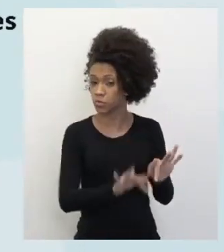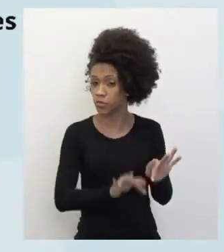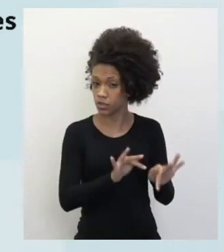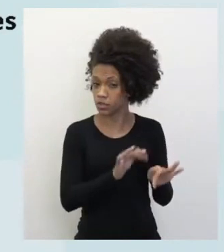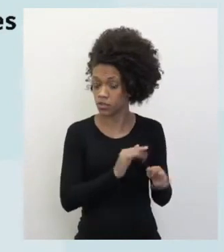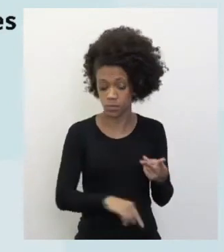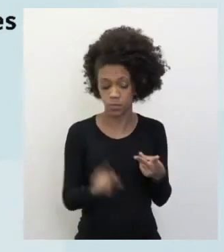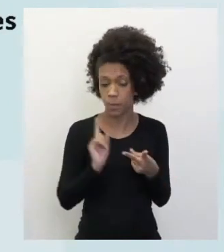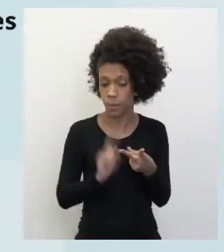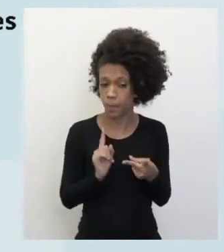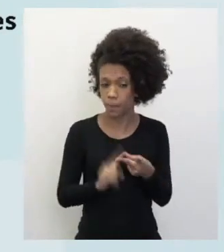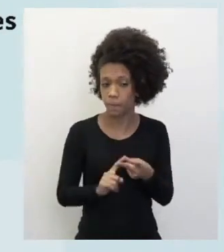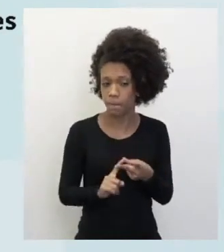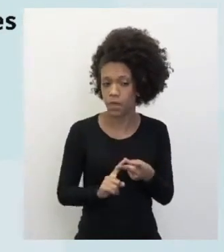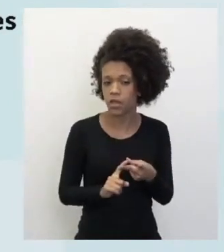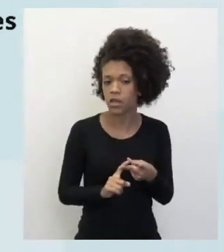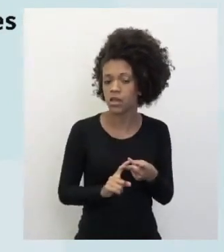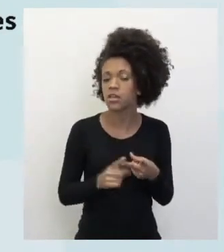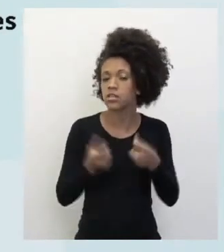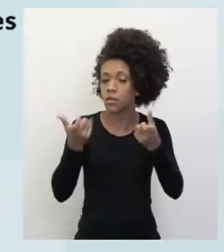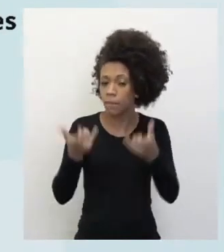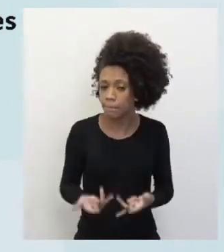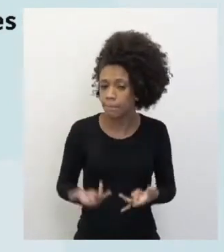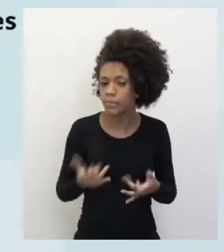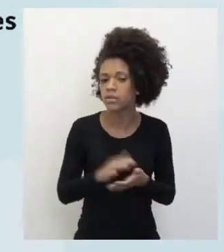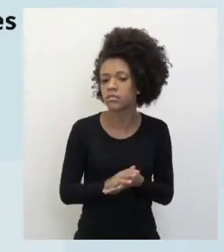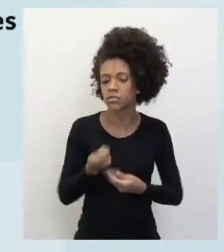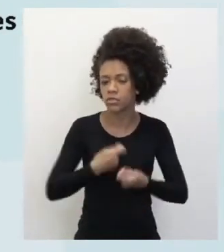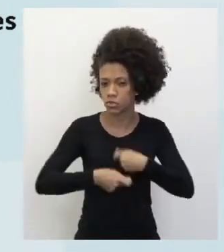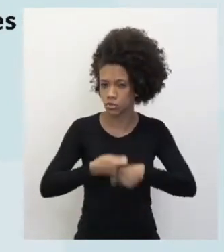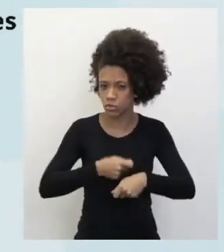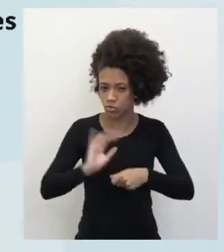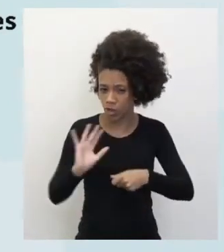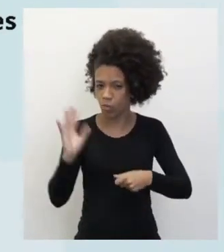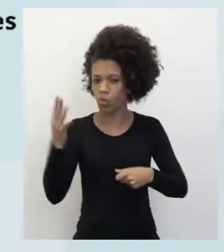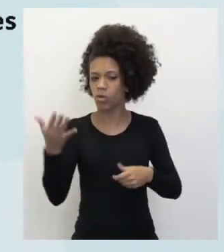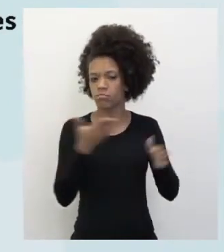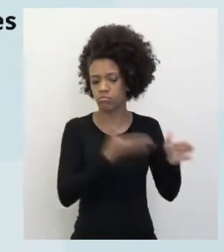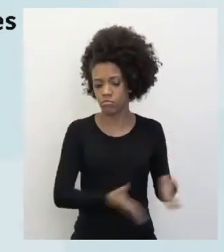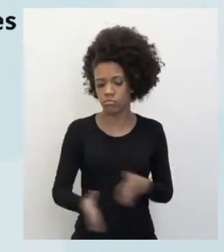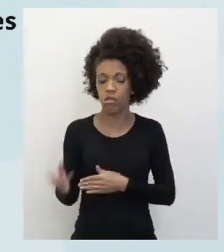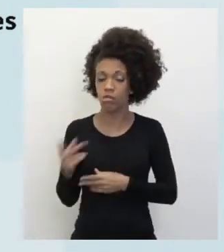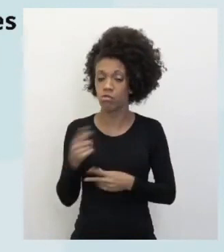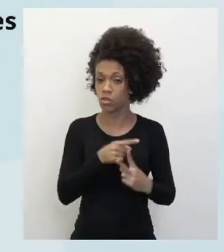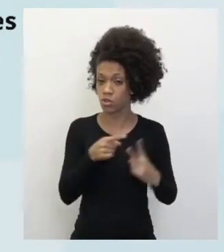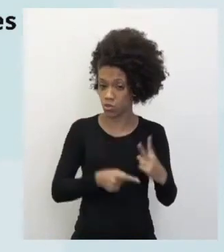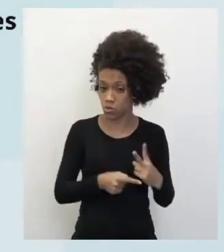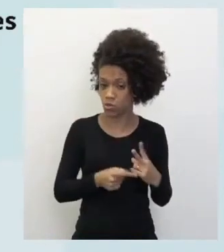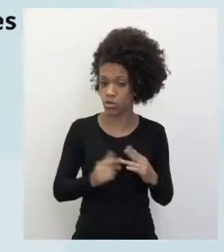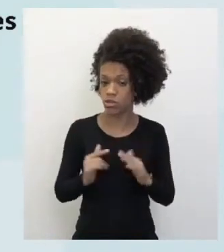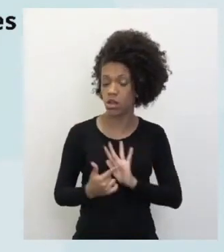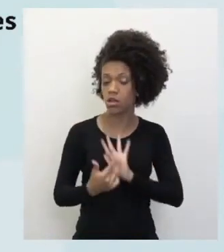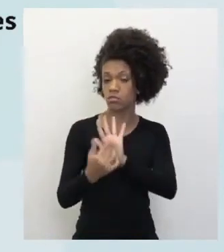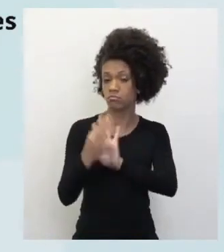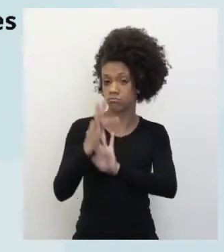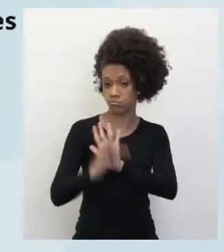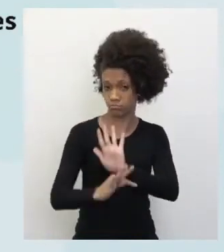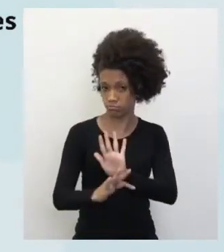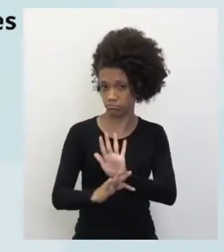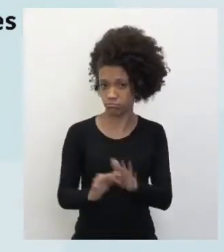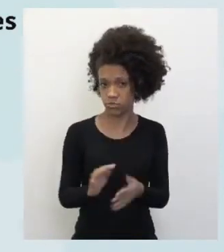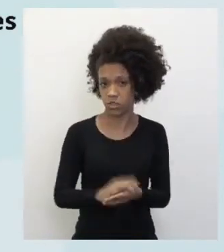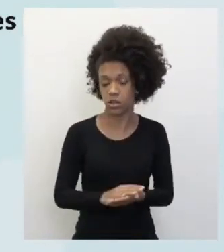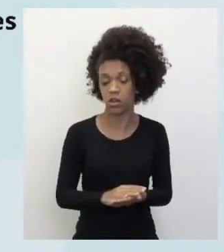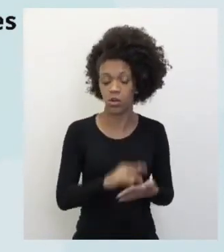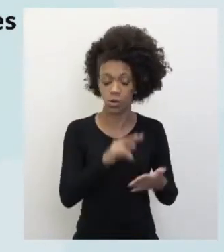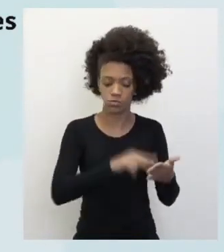feudalismo? E 2, cite um dos impactos econômicos decorrente desses processos apresentados no texto. O texto